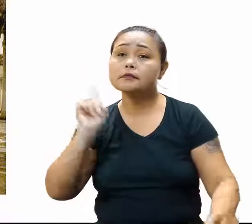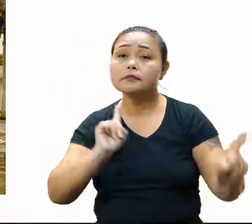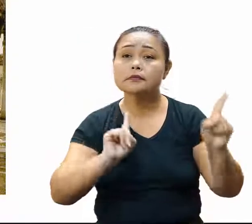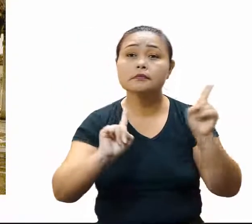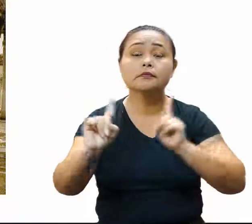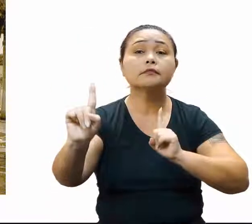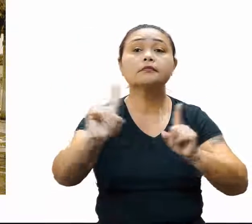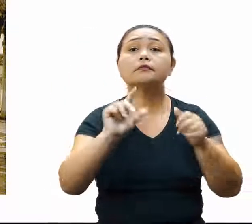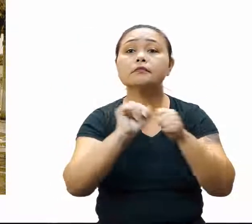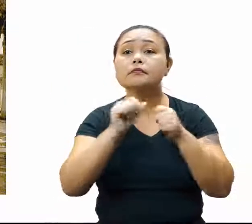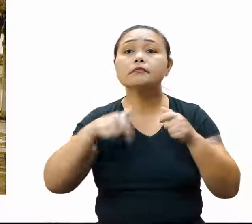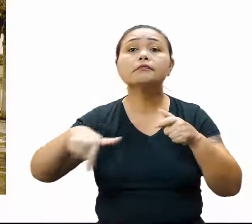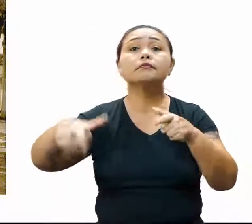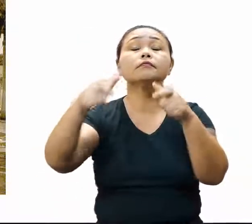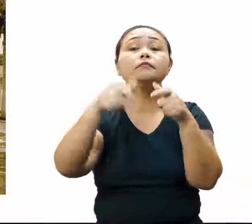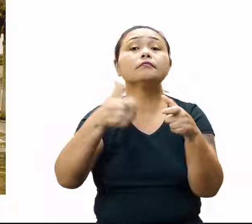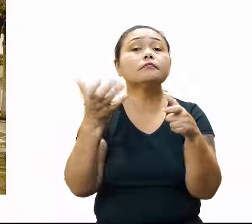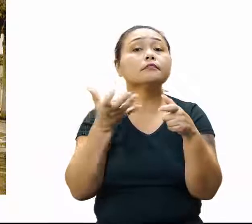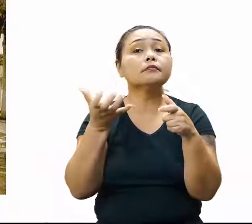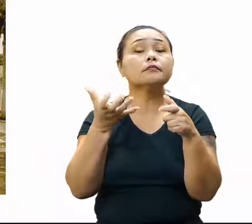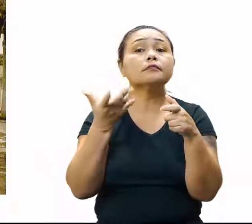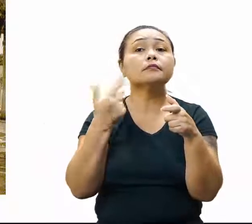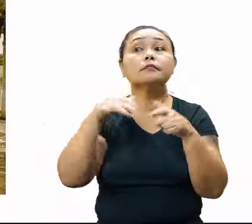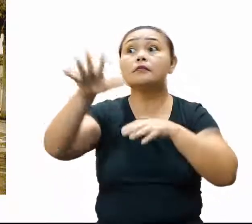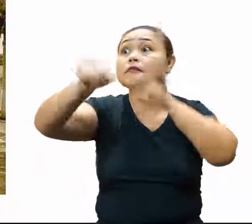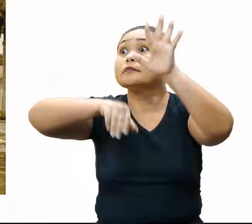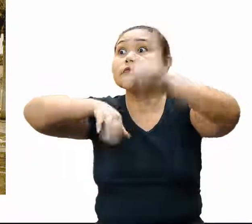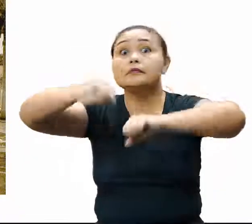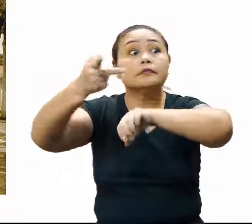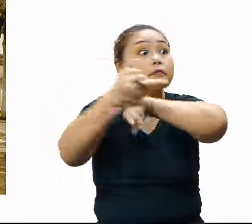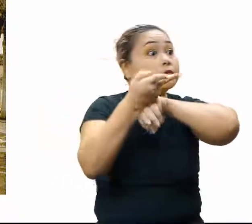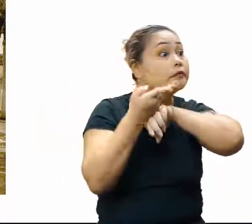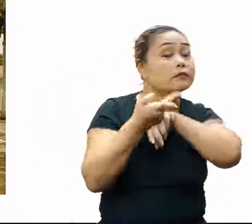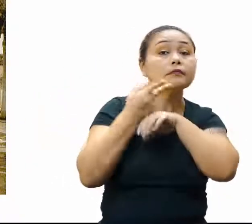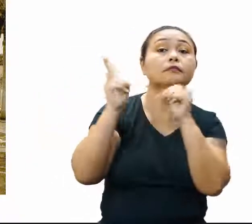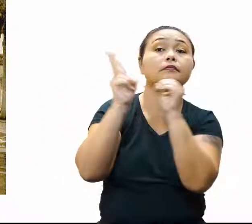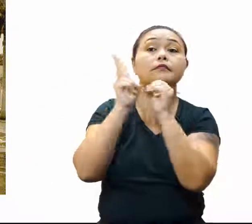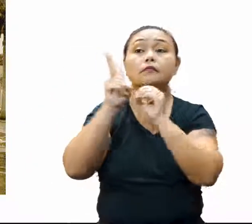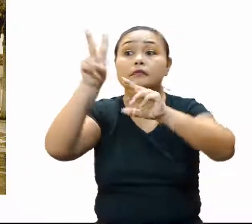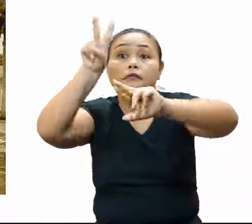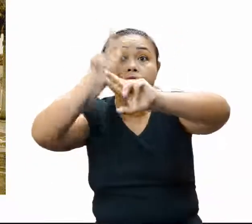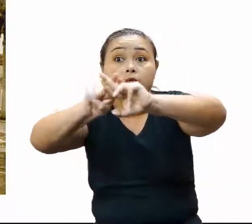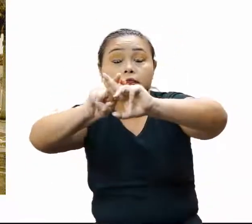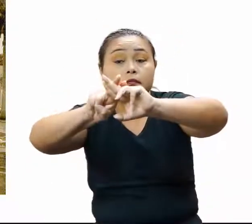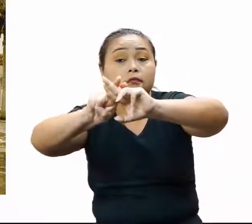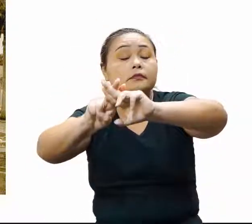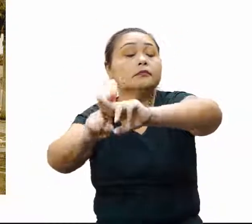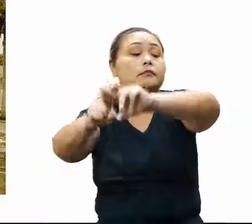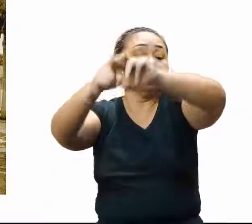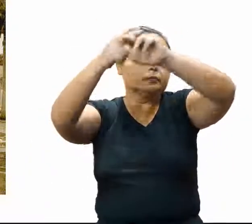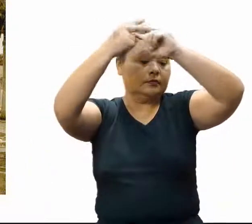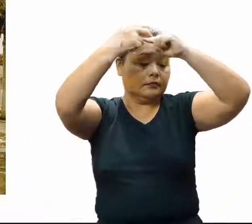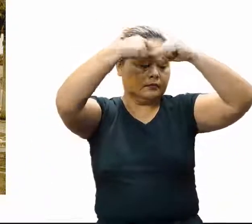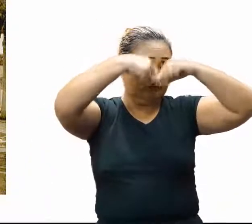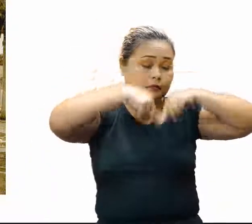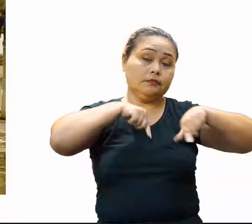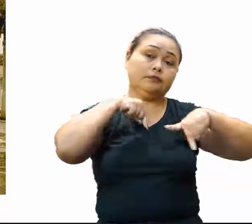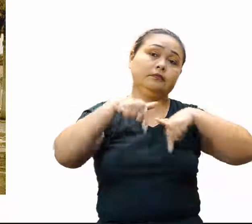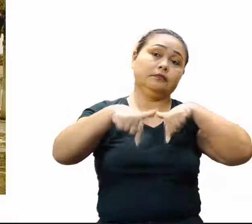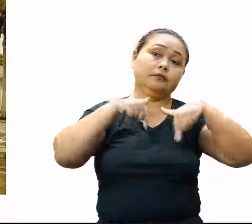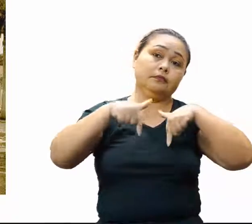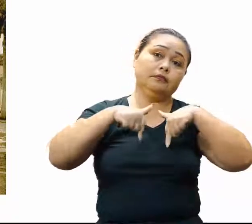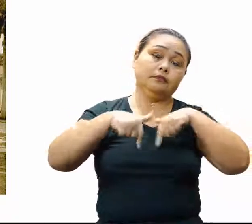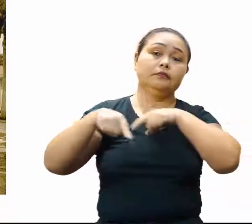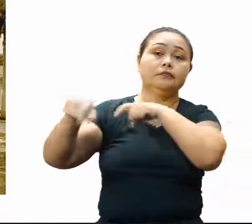região iam em busca de índios. Aprisionavam índio para poder vir trabalhar na